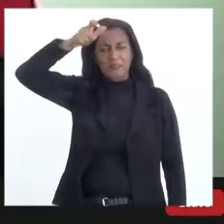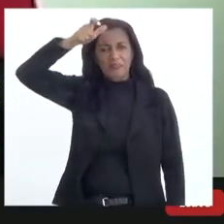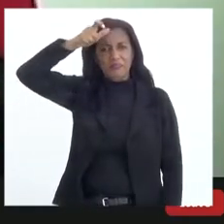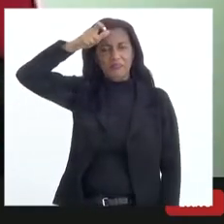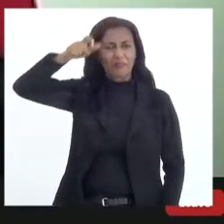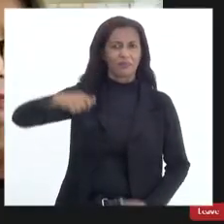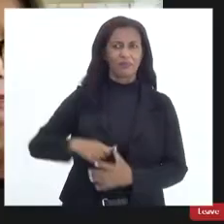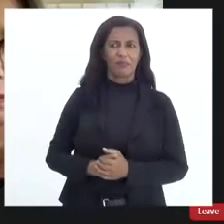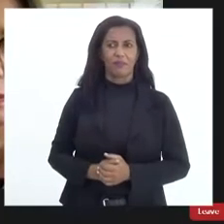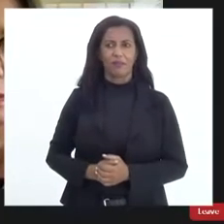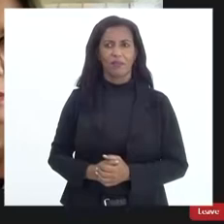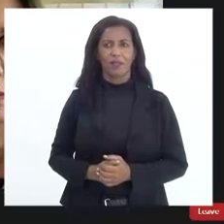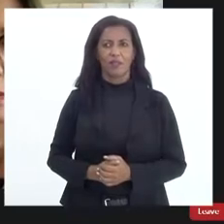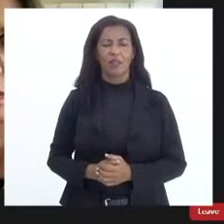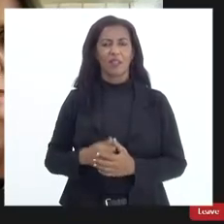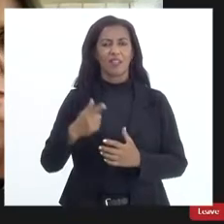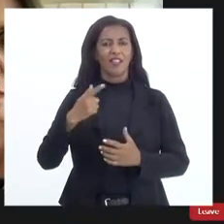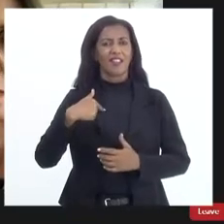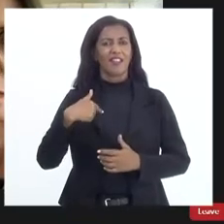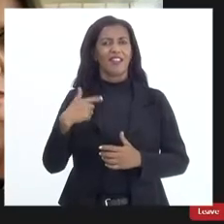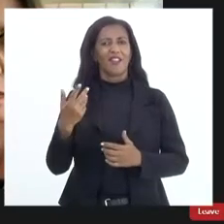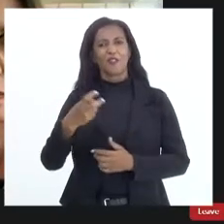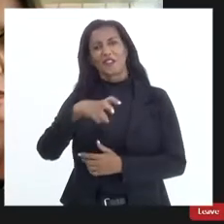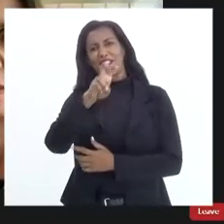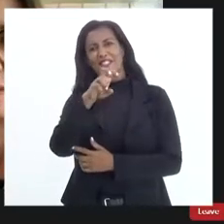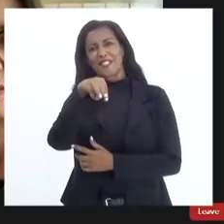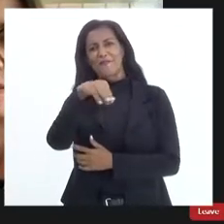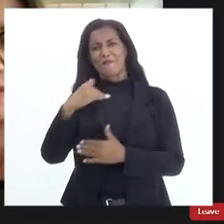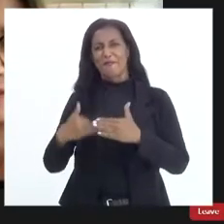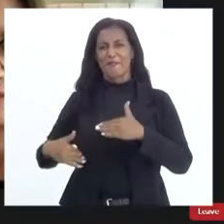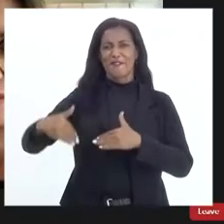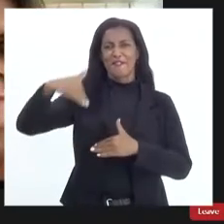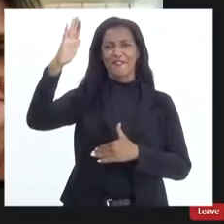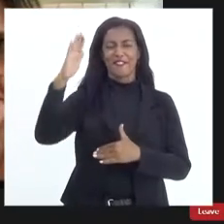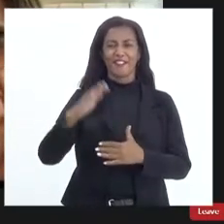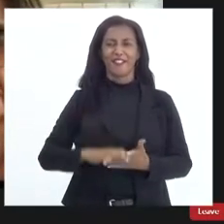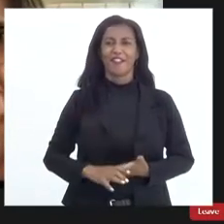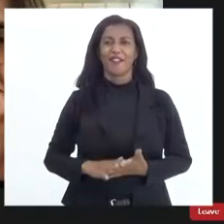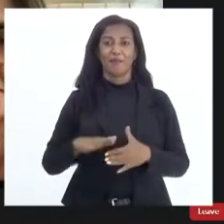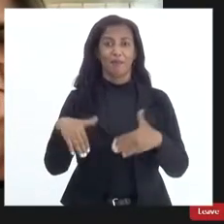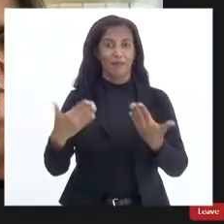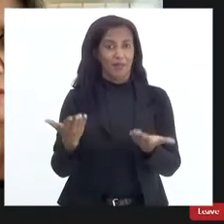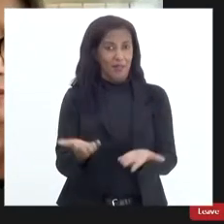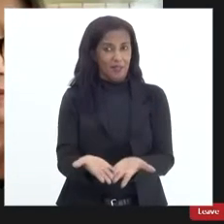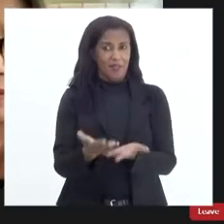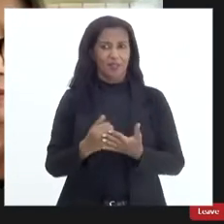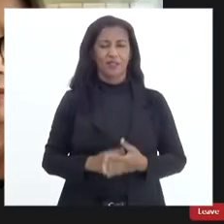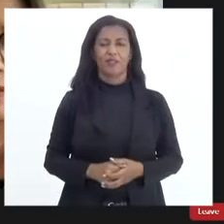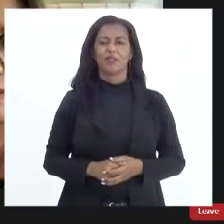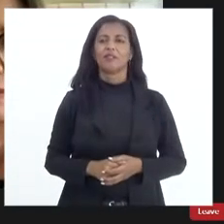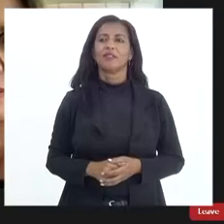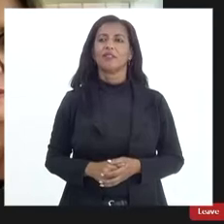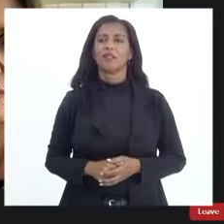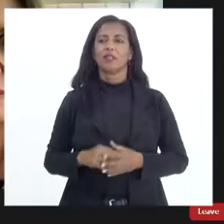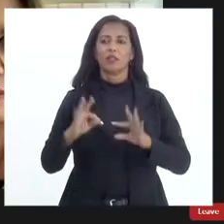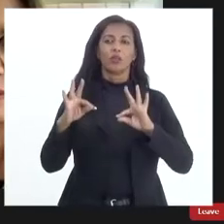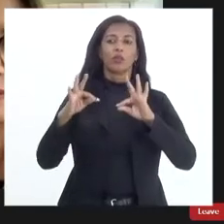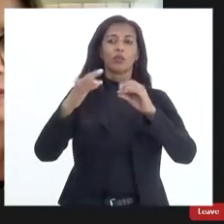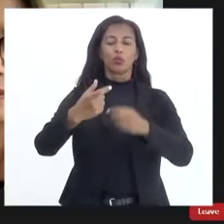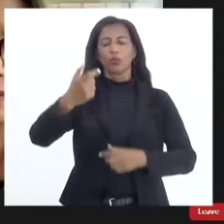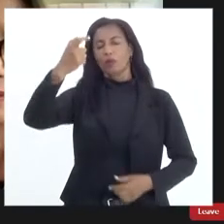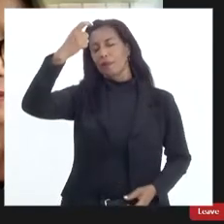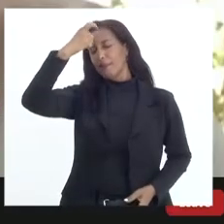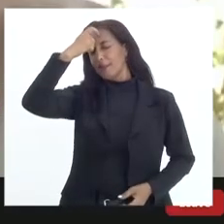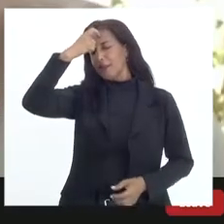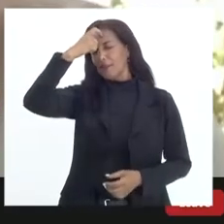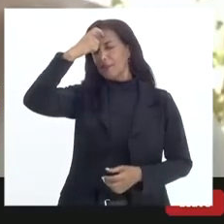Eu vou encerrar, porque eu acho que explodi meus 5 minutos aí. Mas está aí o... Marta, desculpa, tá, Marta, isso tudo na minha cabeça,